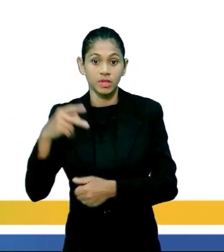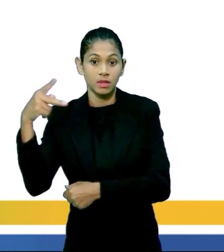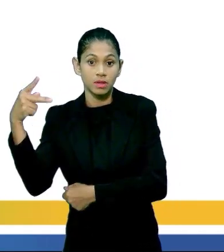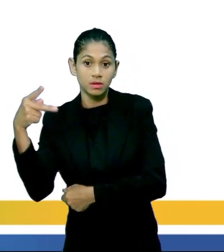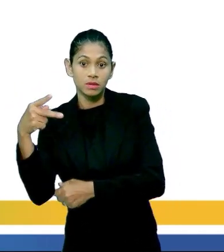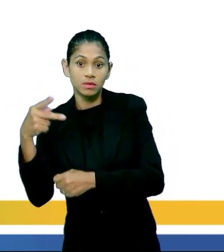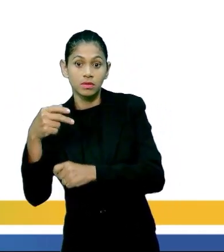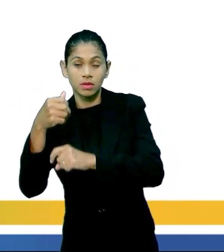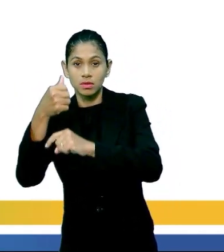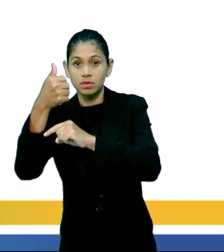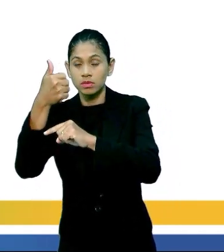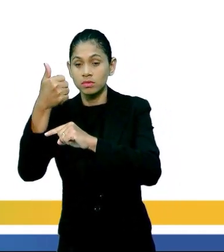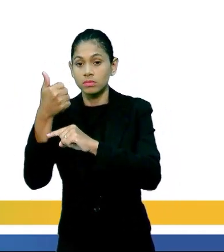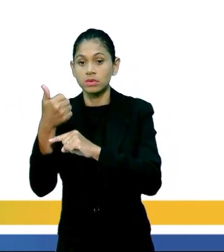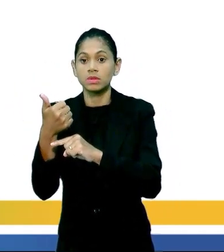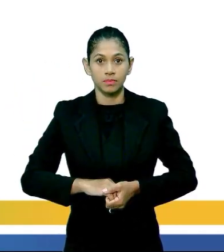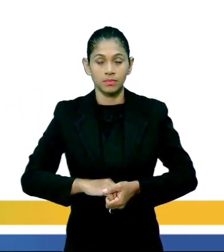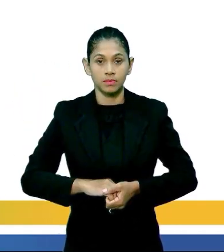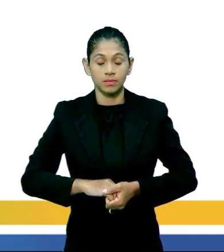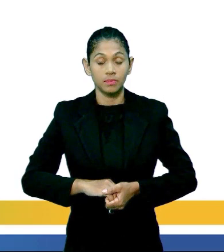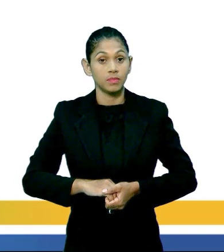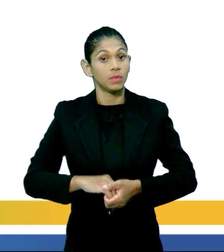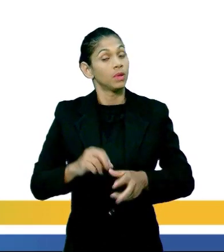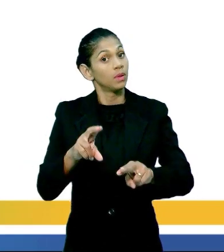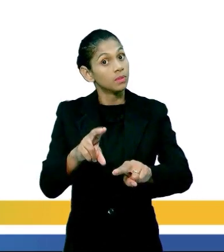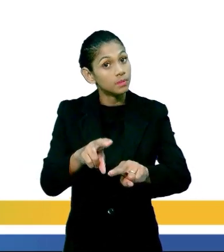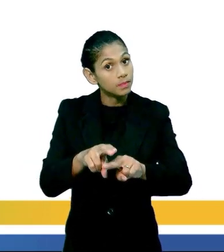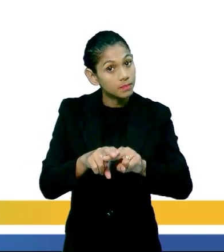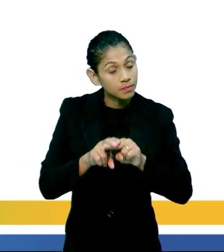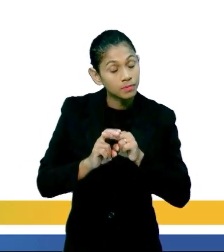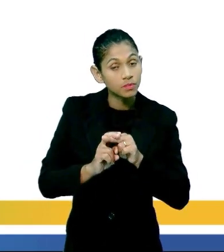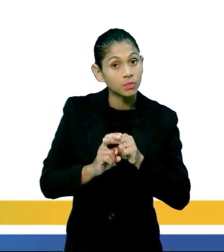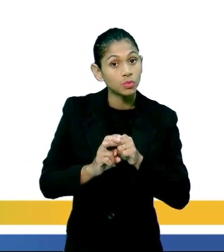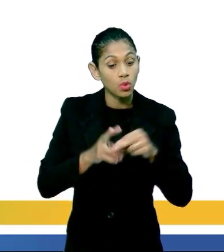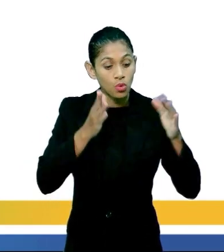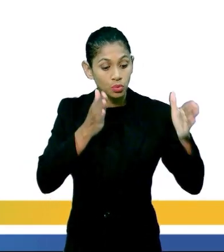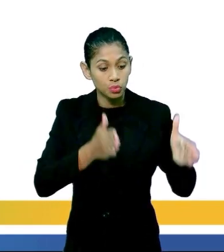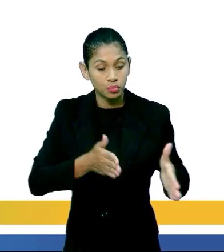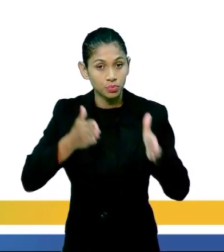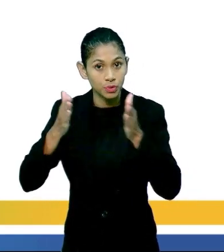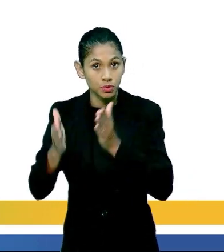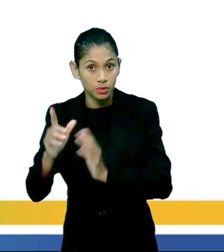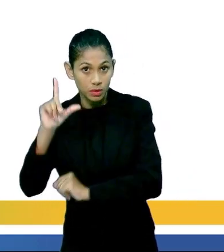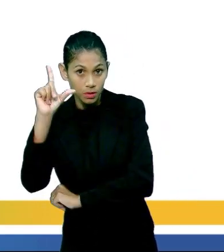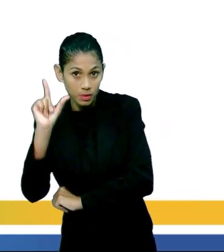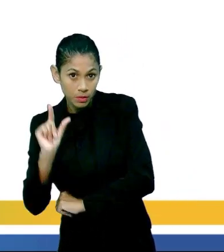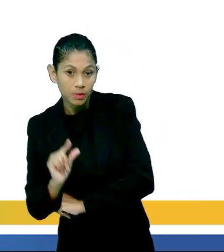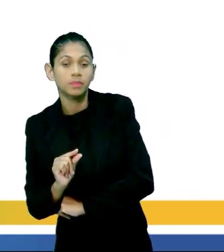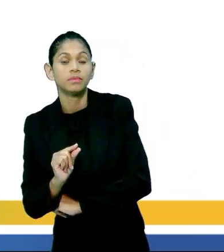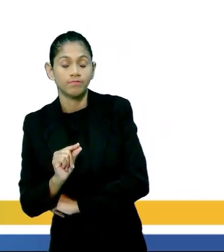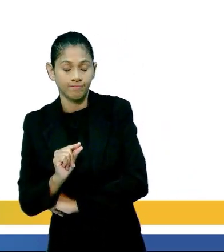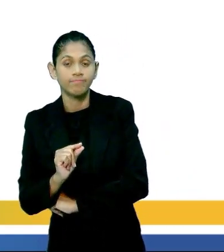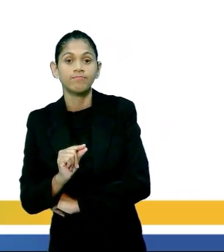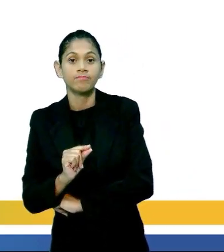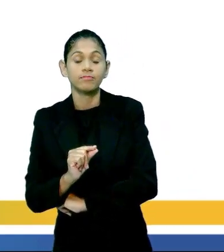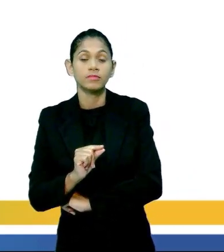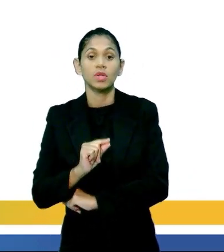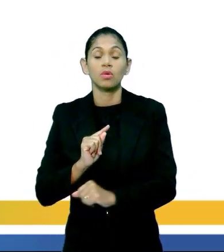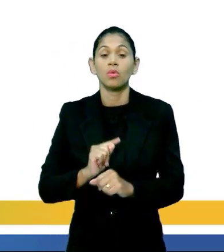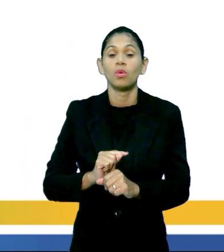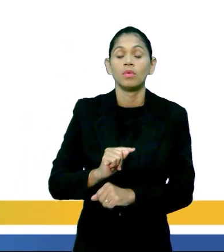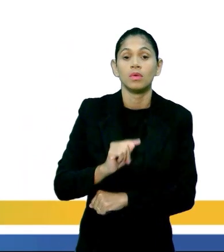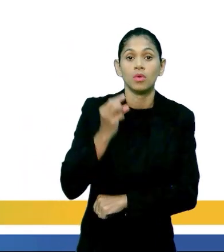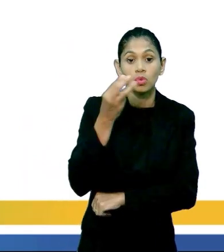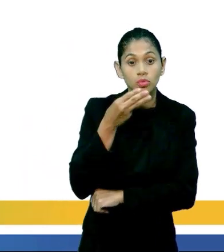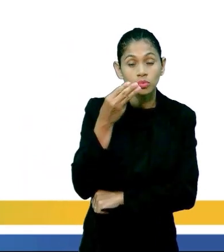a 189. Portanto, após as duas reduções, a taxa da diabetes do paciente